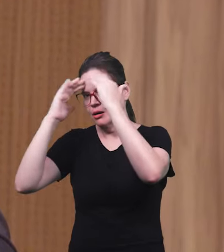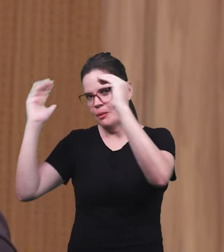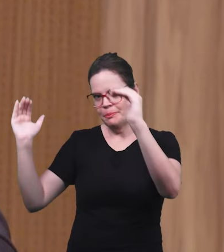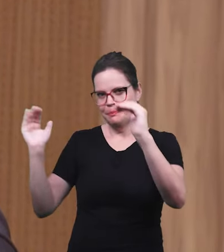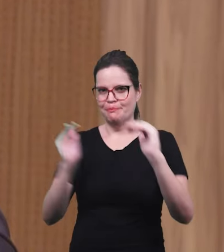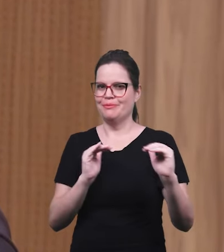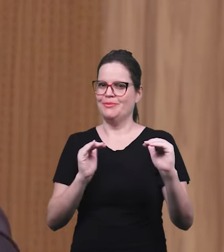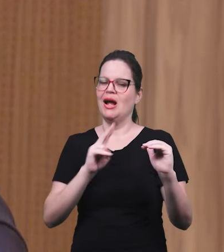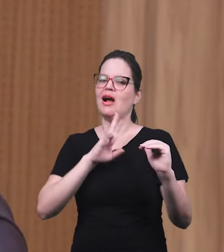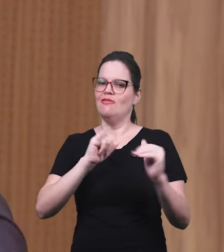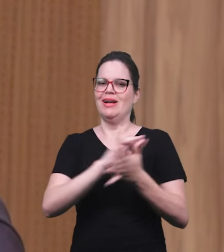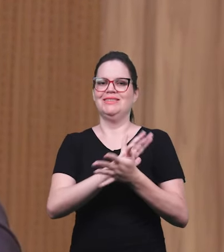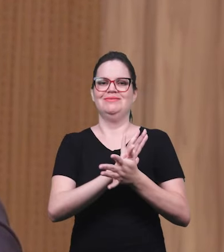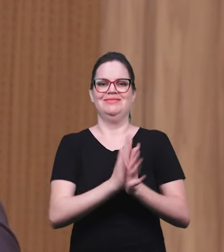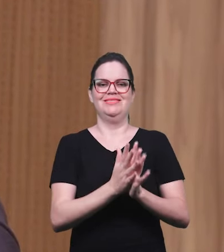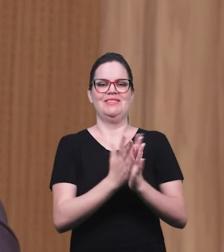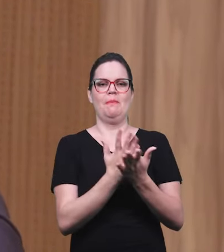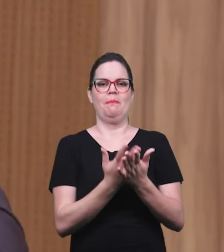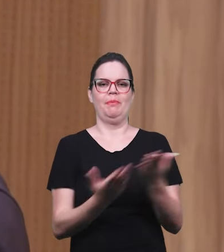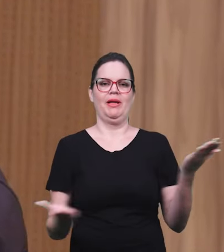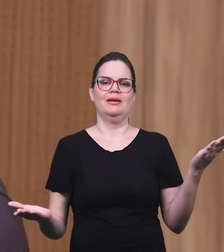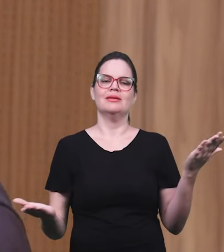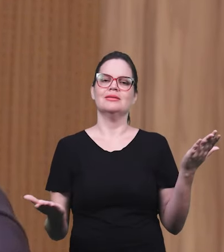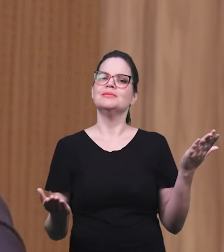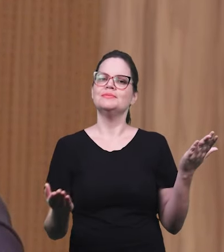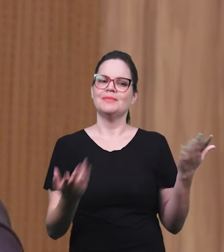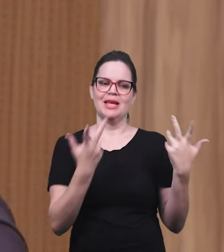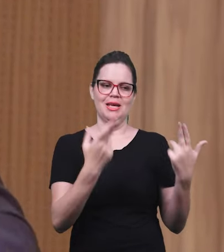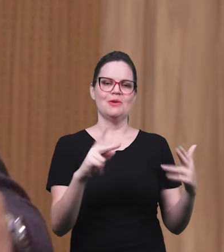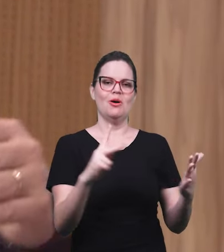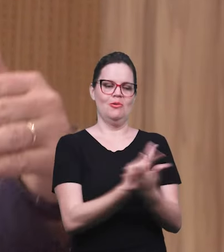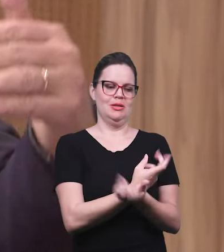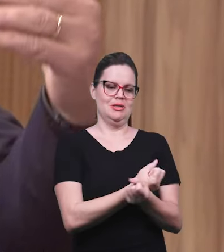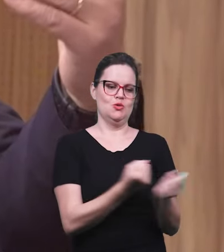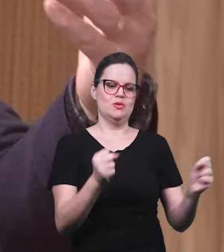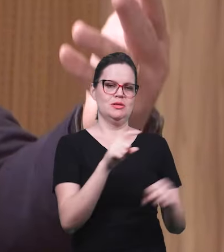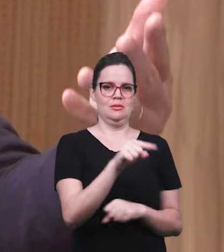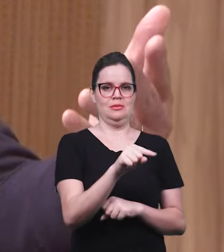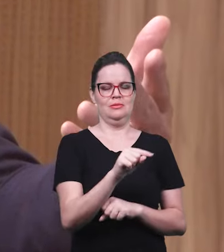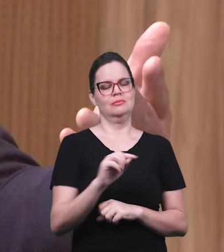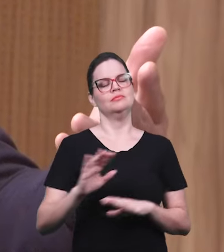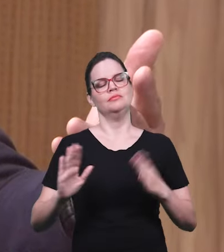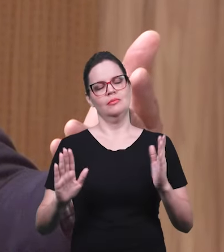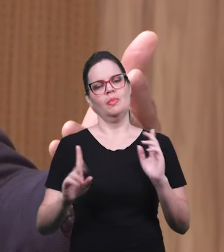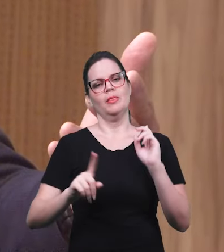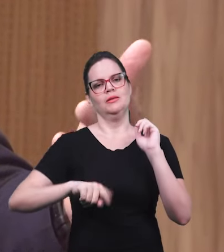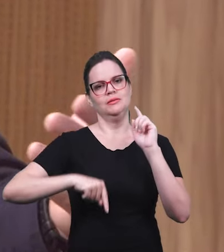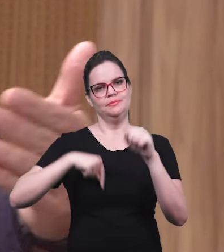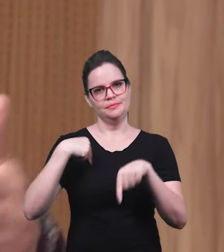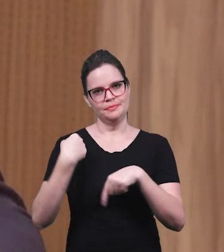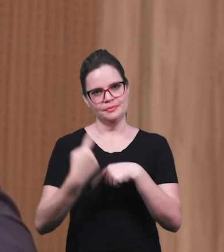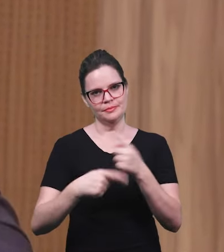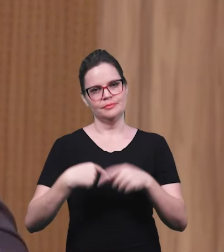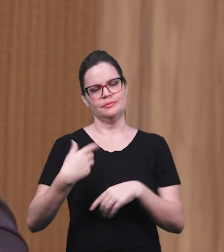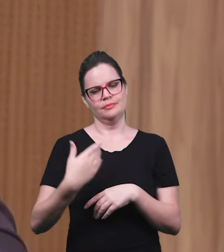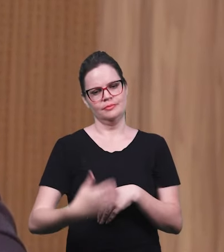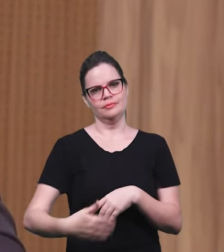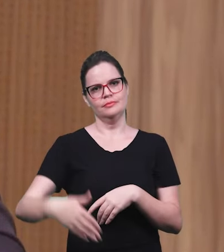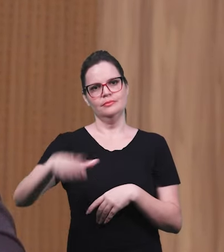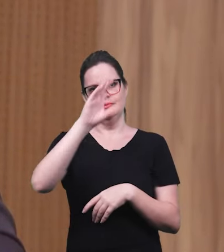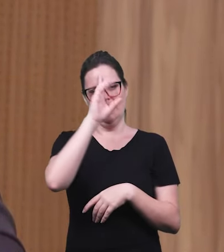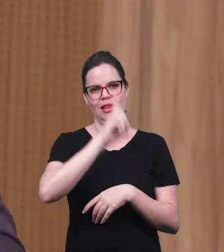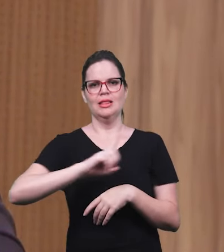filisteu, né? É vergonha. Foi o que aconteceu com ele. É claro que lá na frente, Deus restabelece, porque